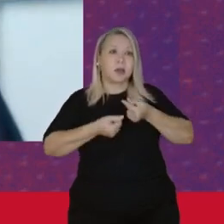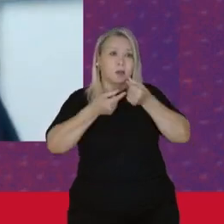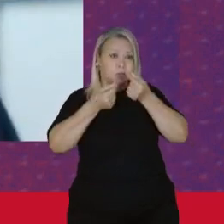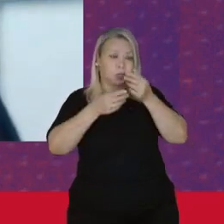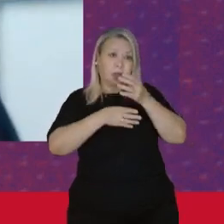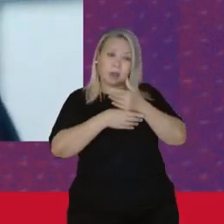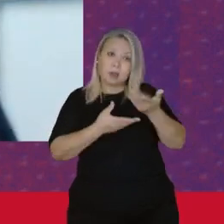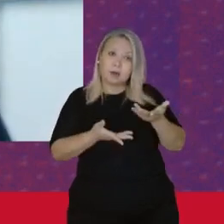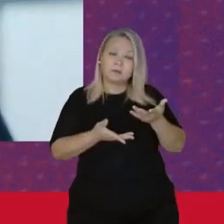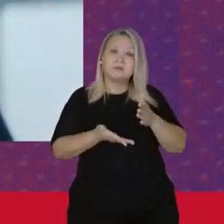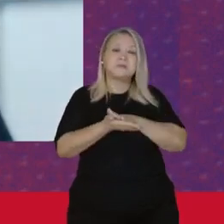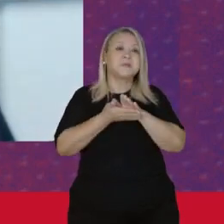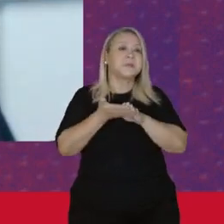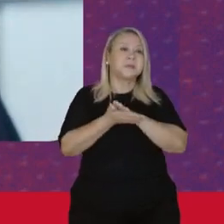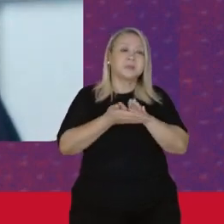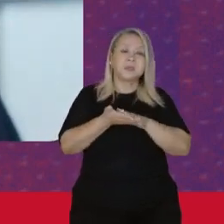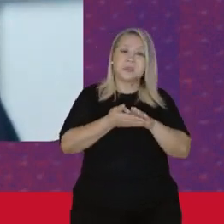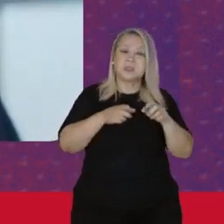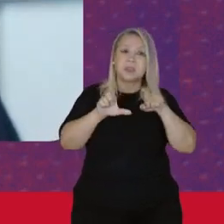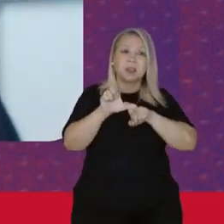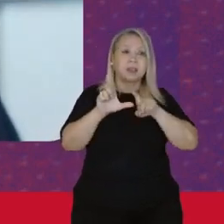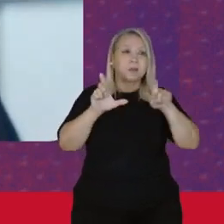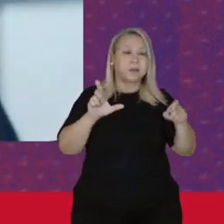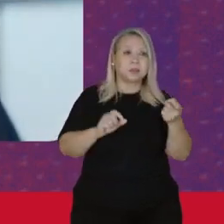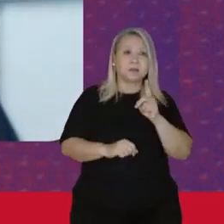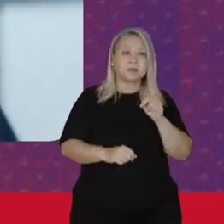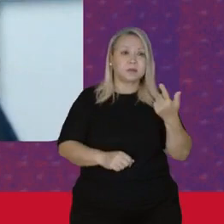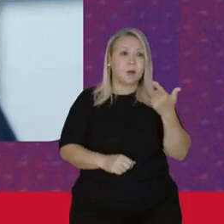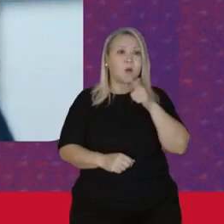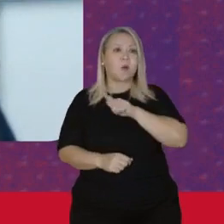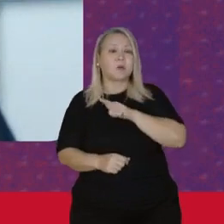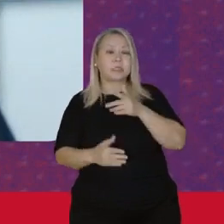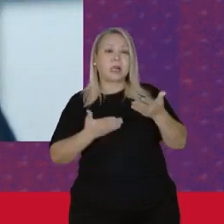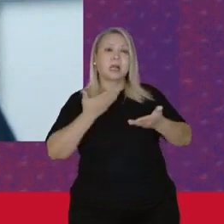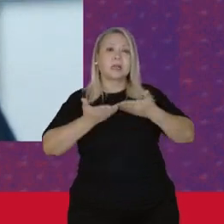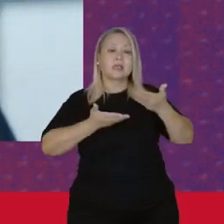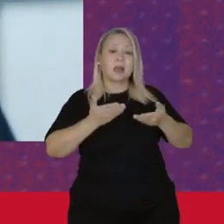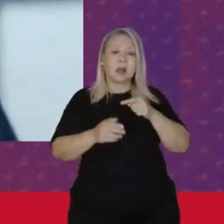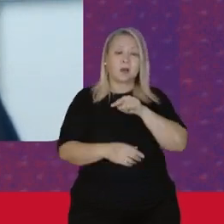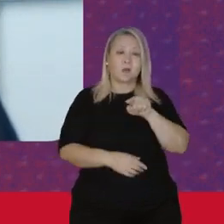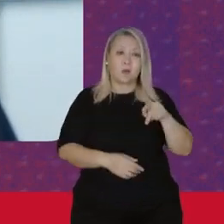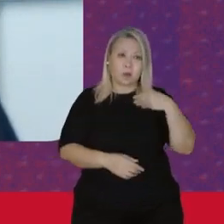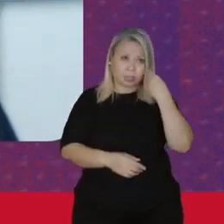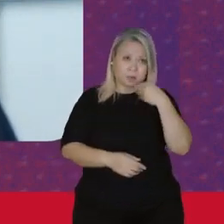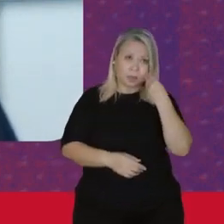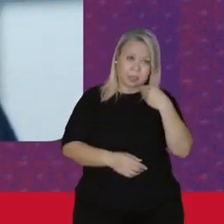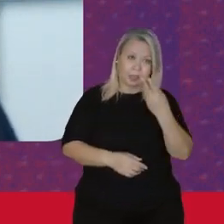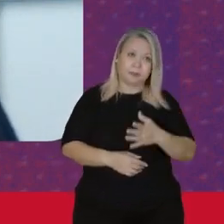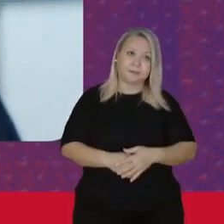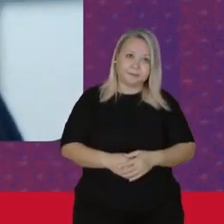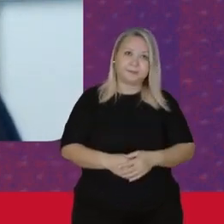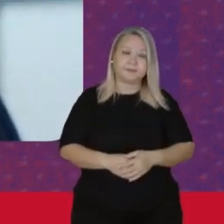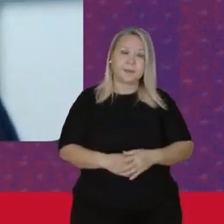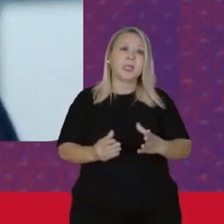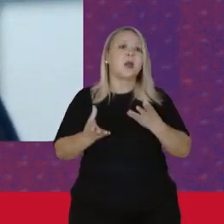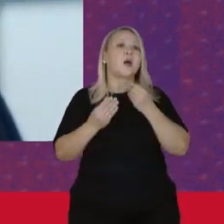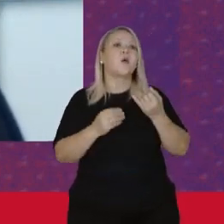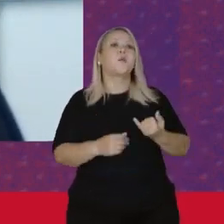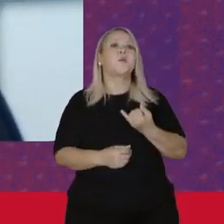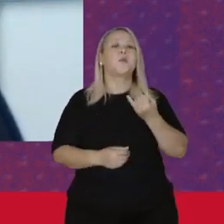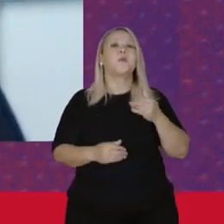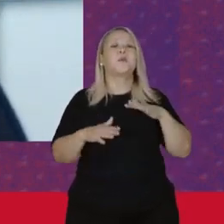Sem ela, sem renda, sem autonomia, a gente também não consegue lidar com essa situação. Então, é muito